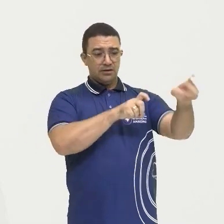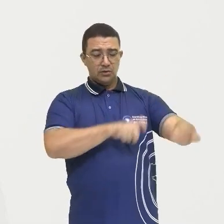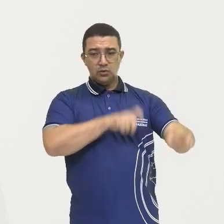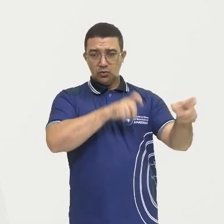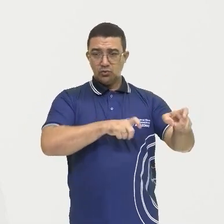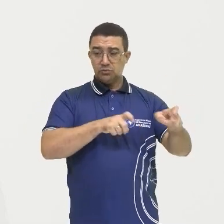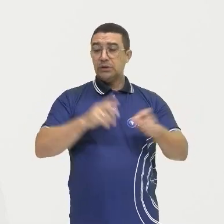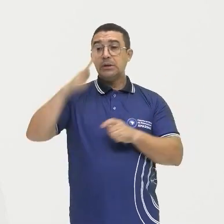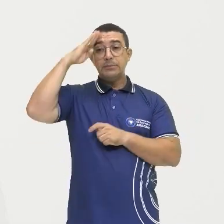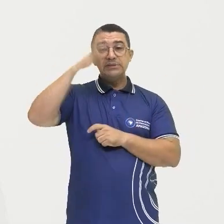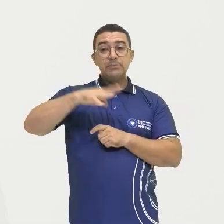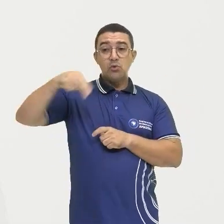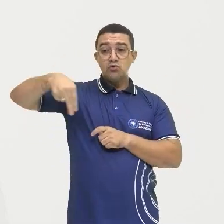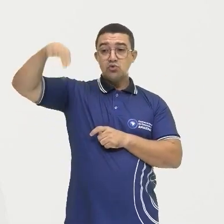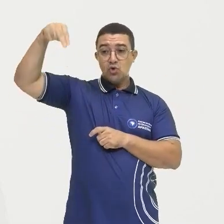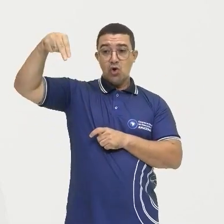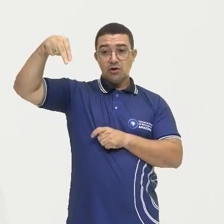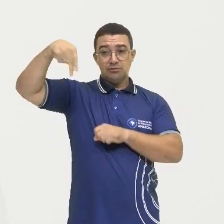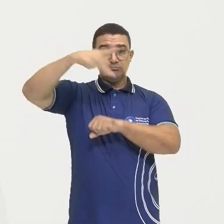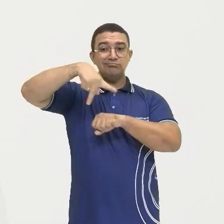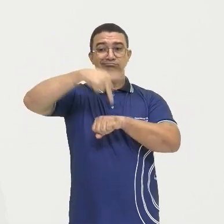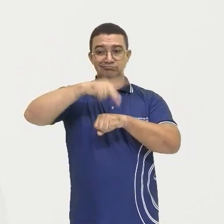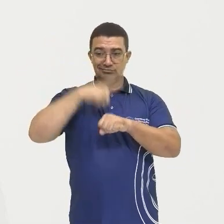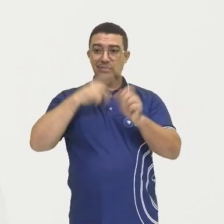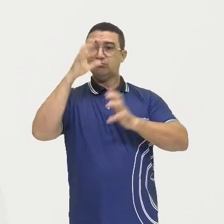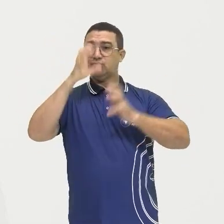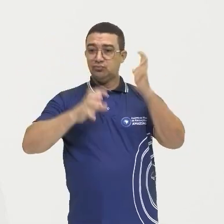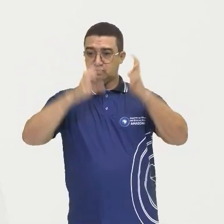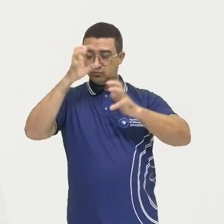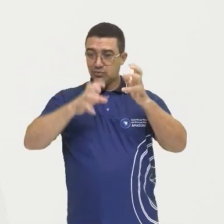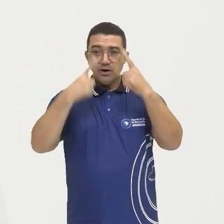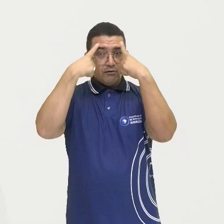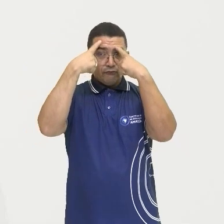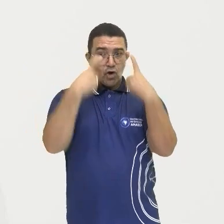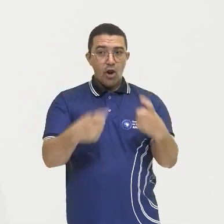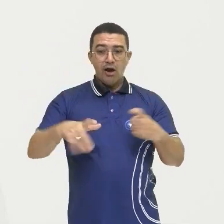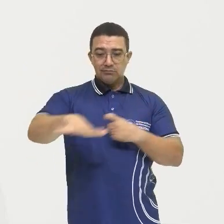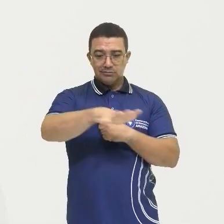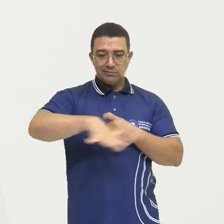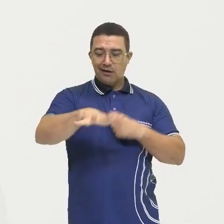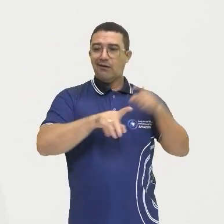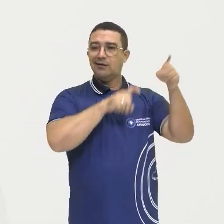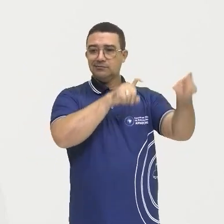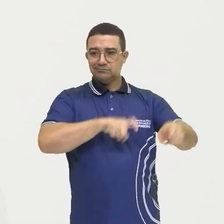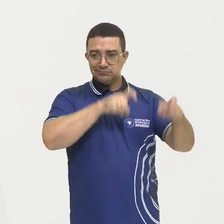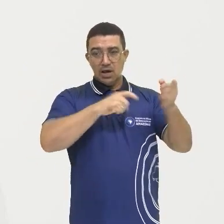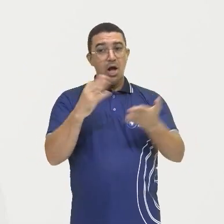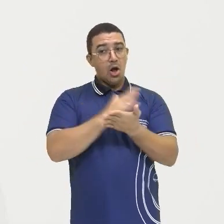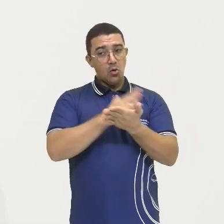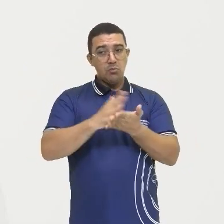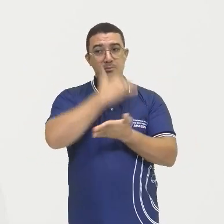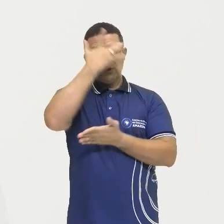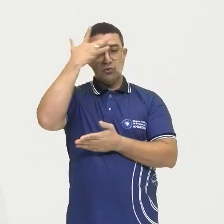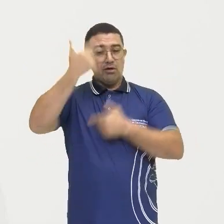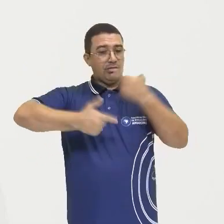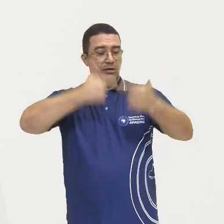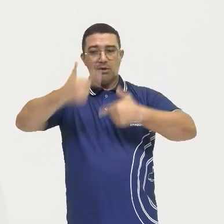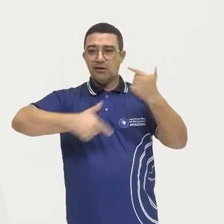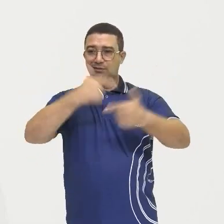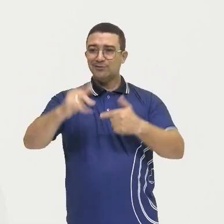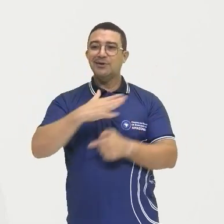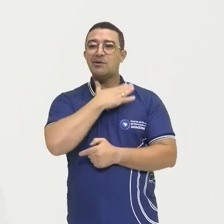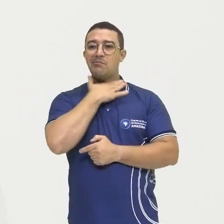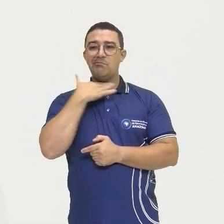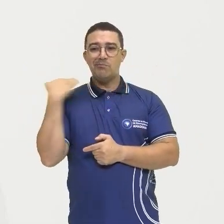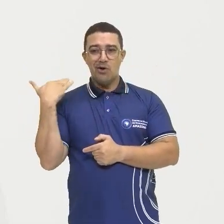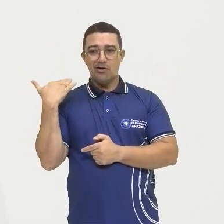norte do país, a gente vai ter conflitos muito violentos no campo, que vai levar à morte de diversos trabalhadores. Uma